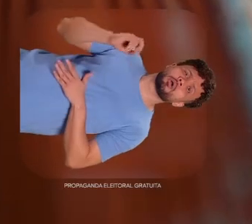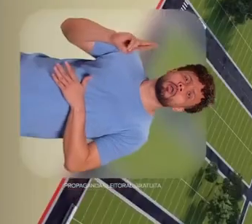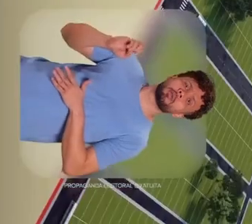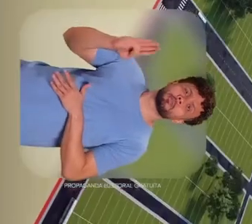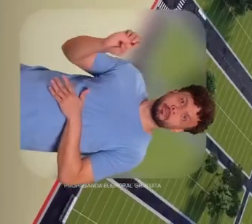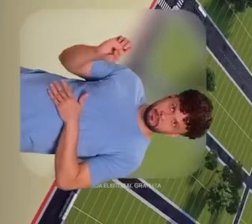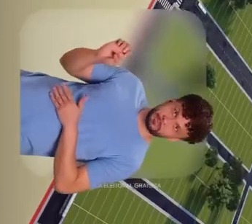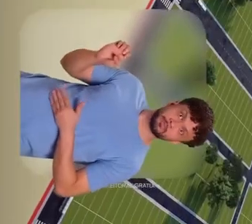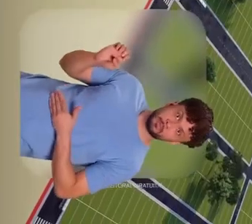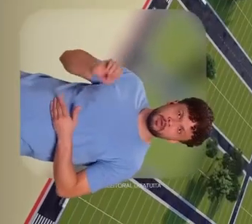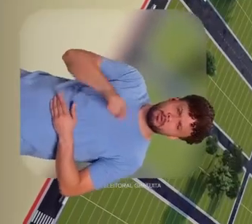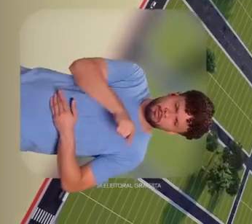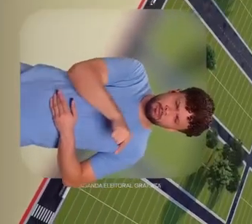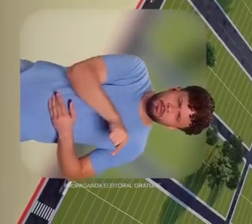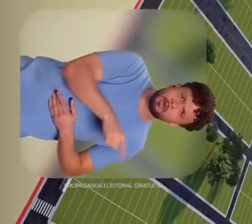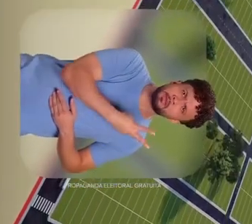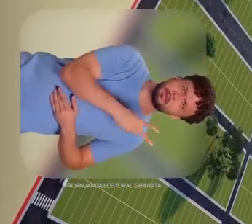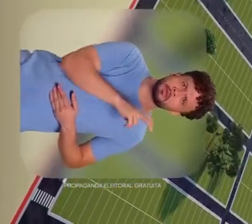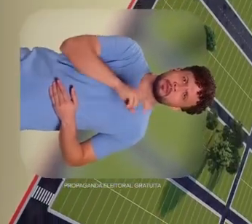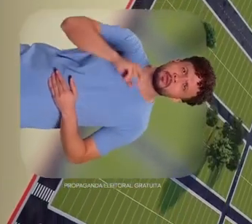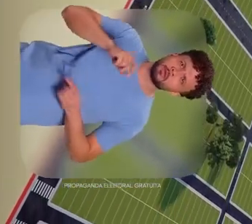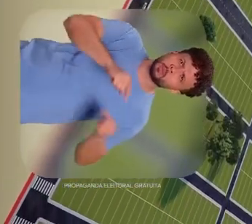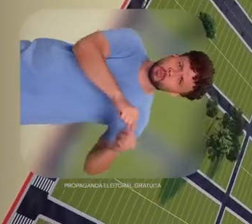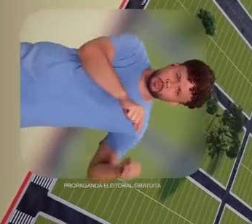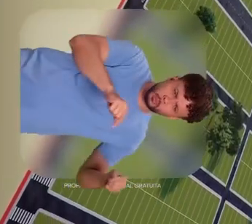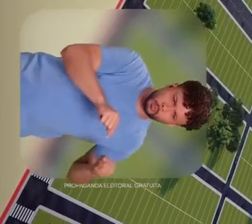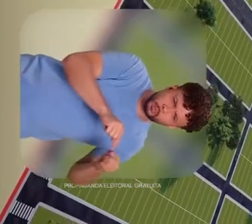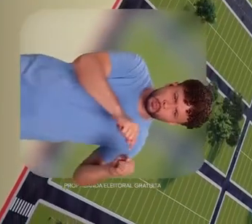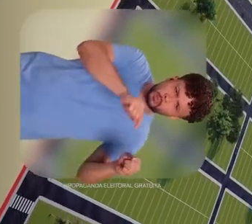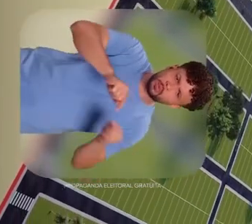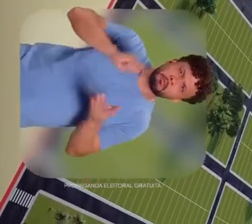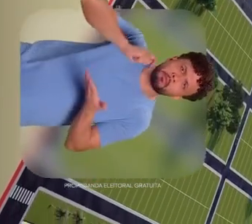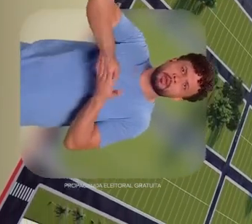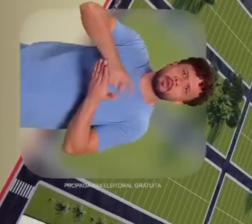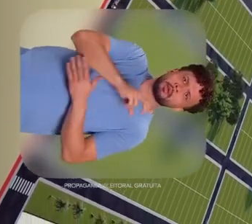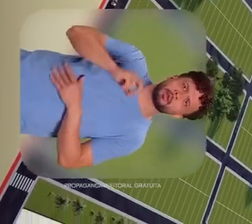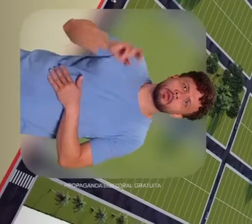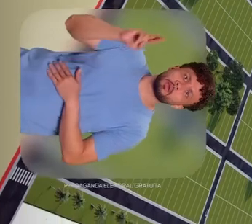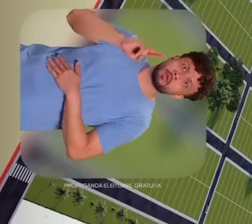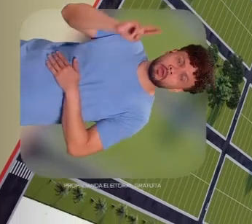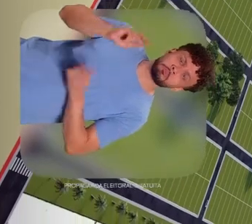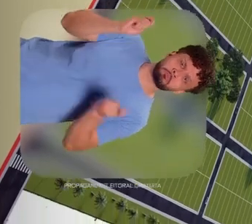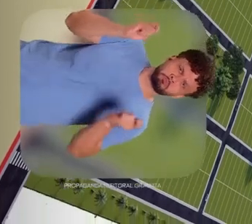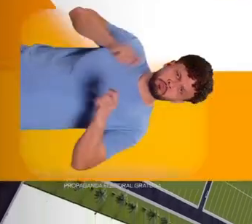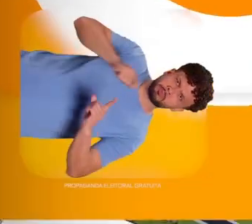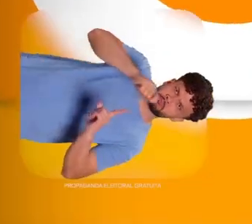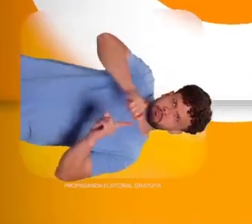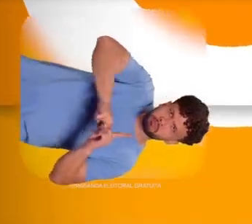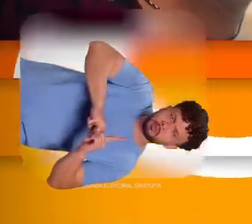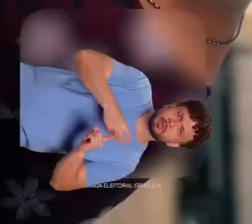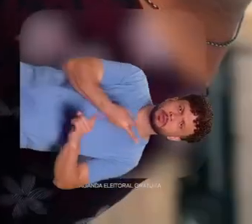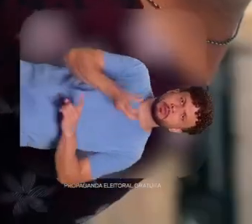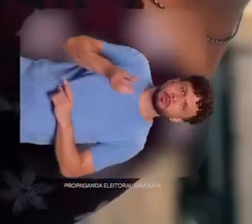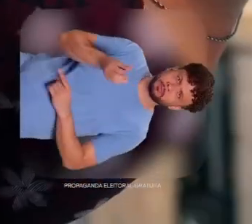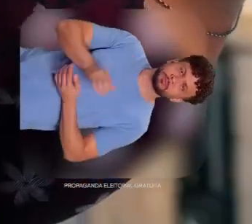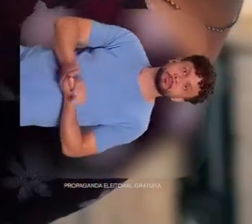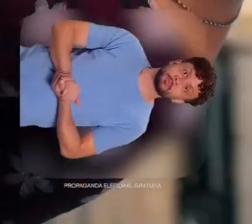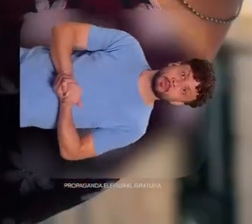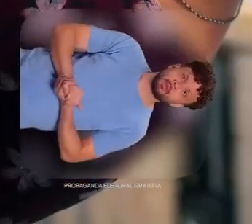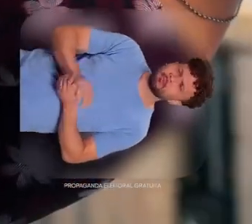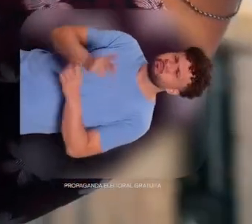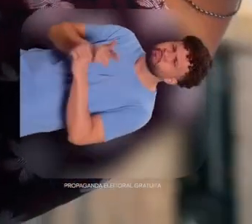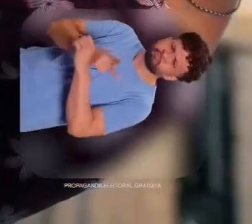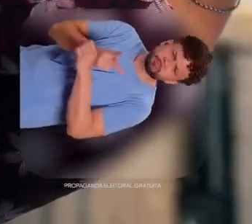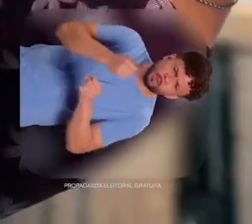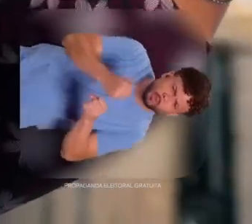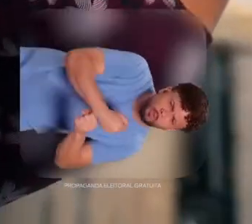invasão do Monte Oreb, com 3.500 lotes a R$500 financiados até 36 meses. Ele vai procurando as obras.